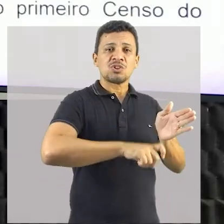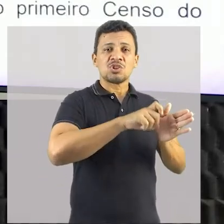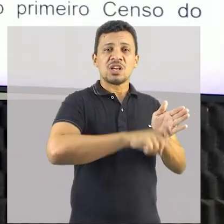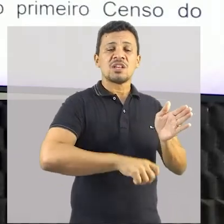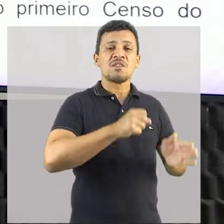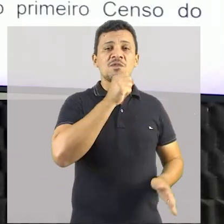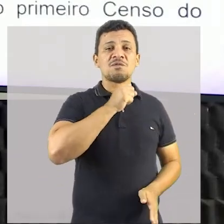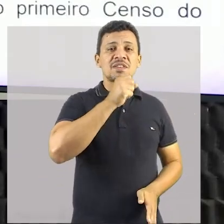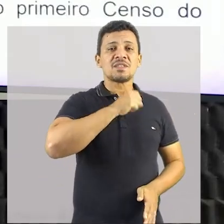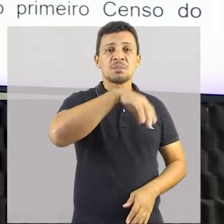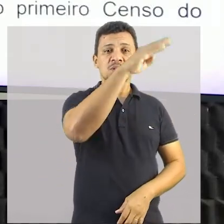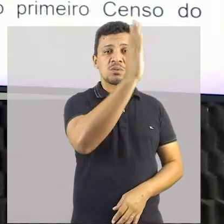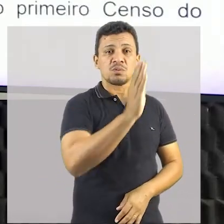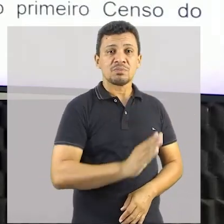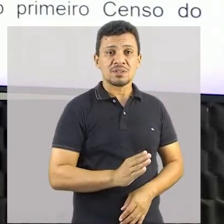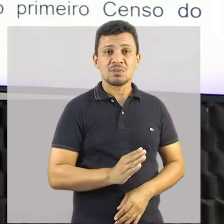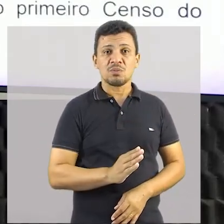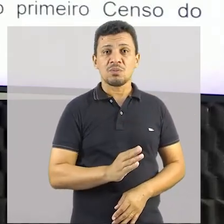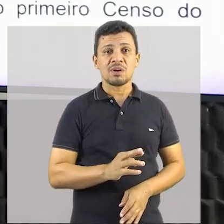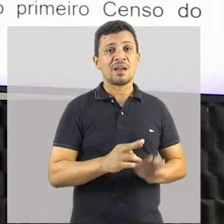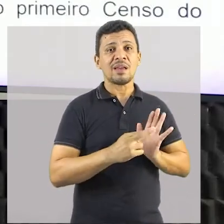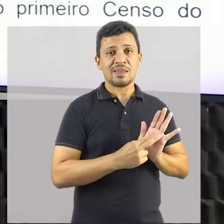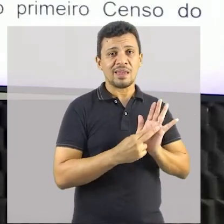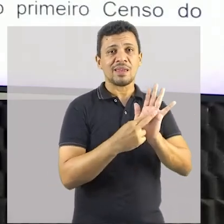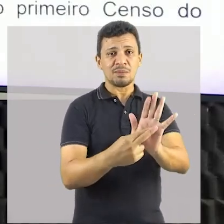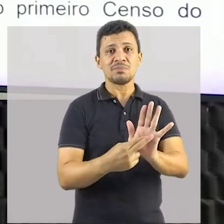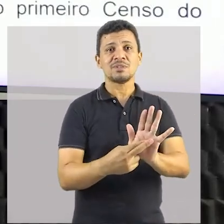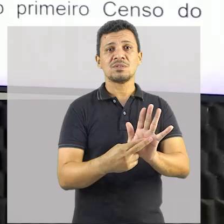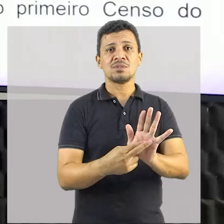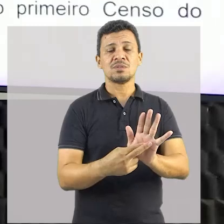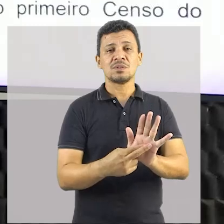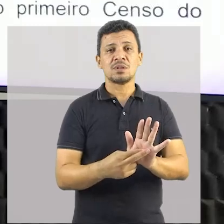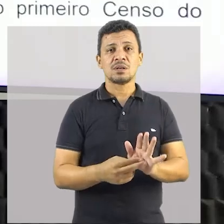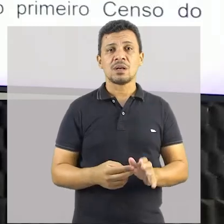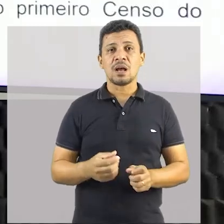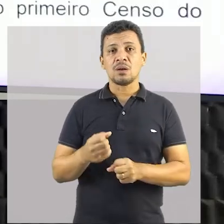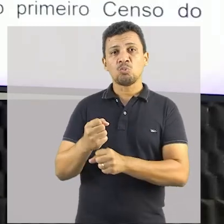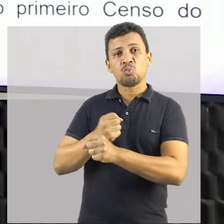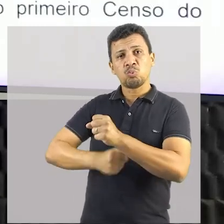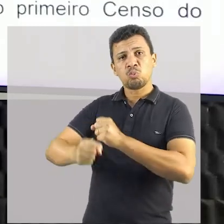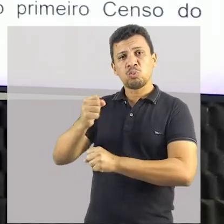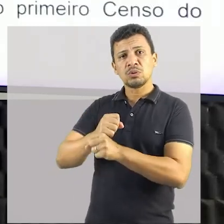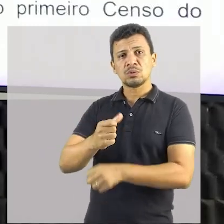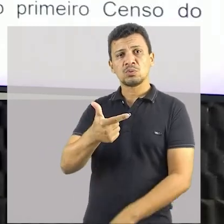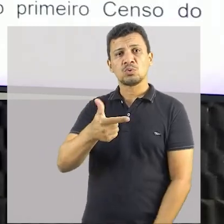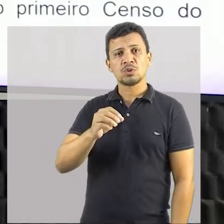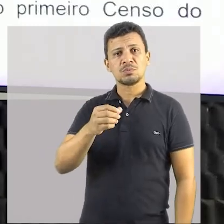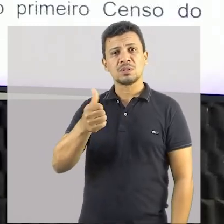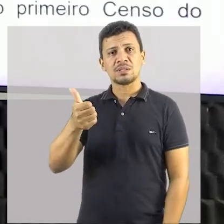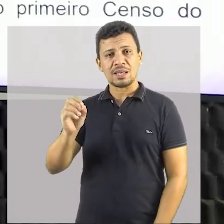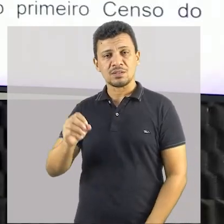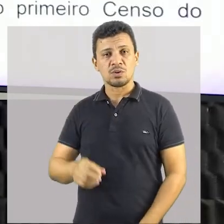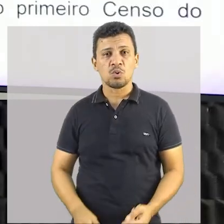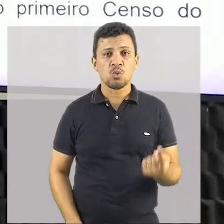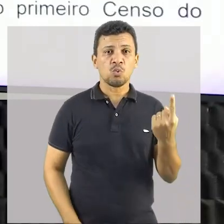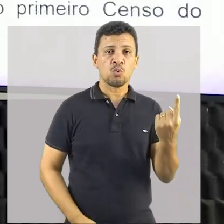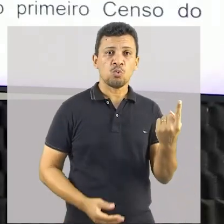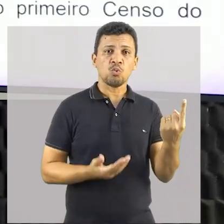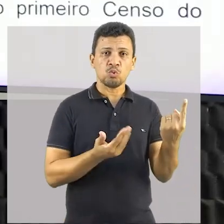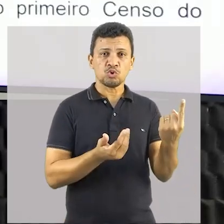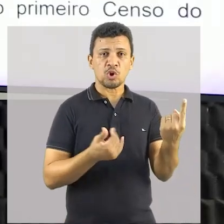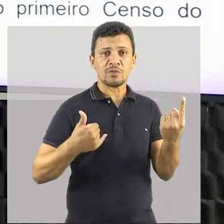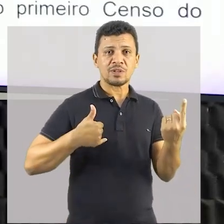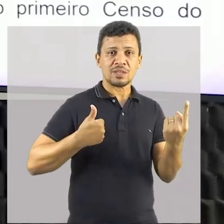do Brasil é, hoje, representativa. Olha só, em 2010, para cada um jovem até